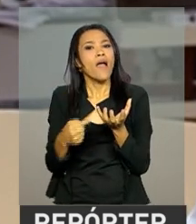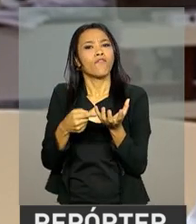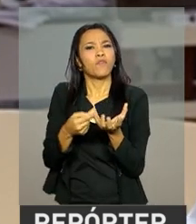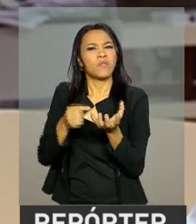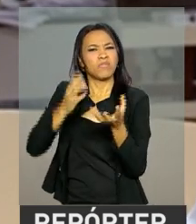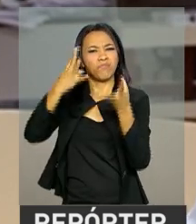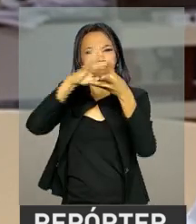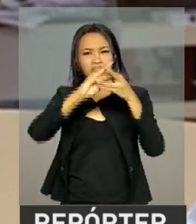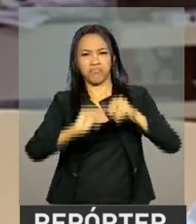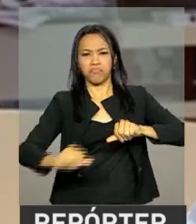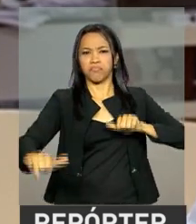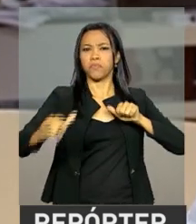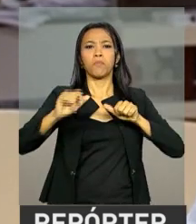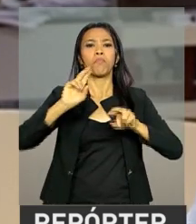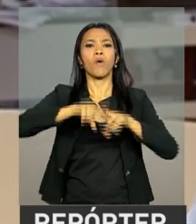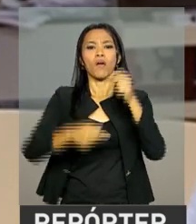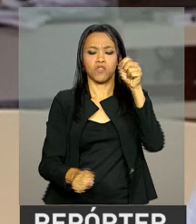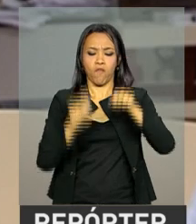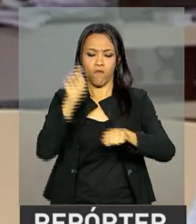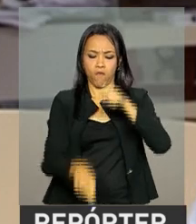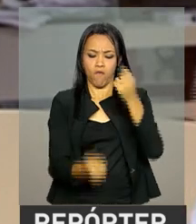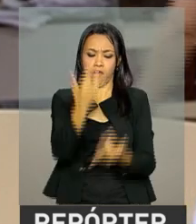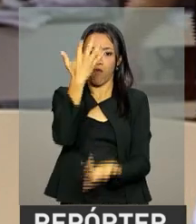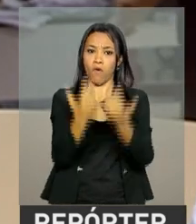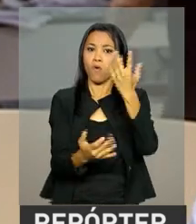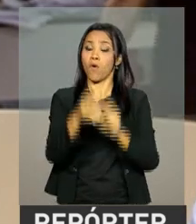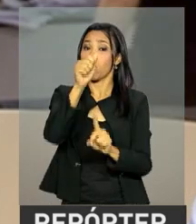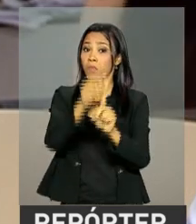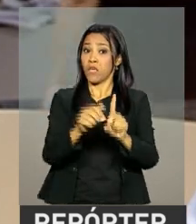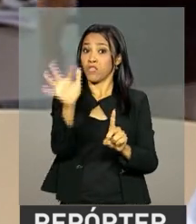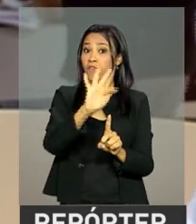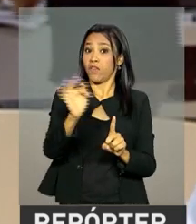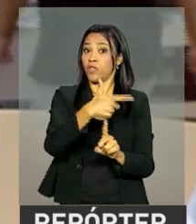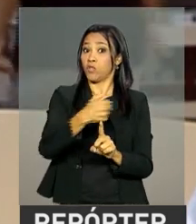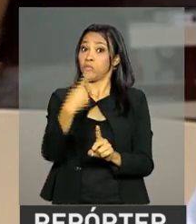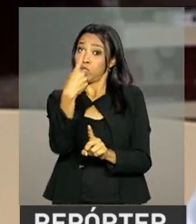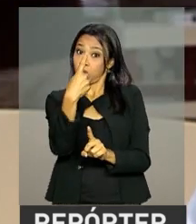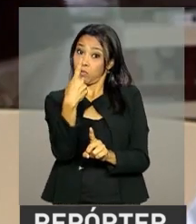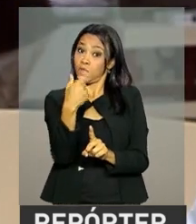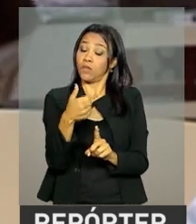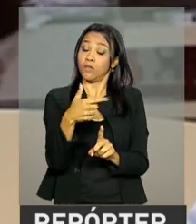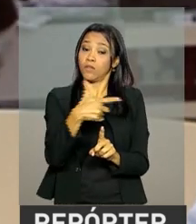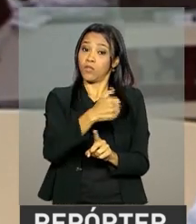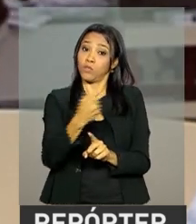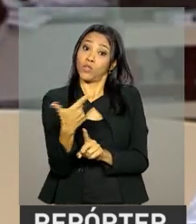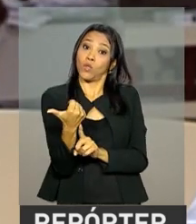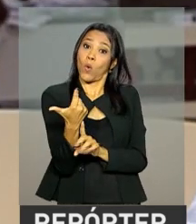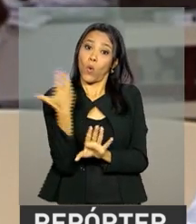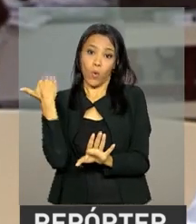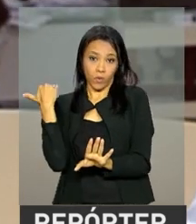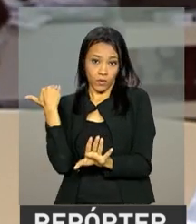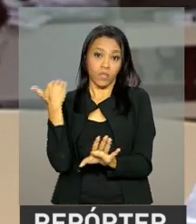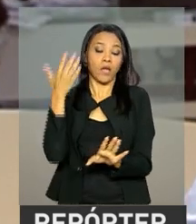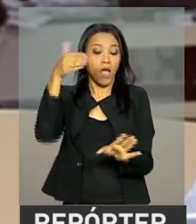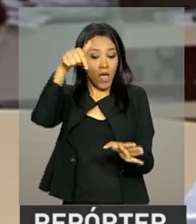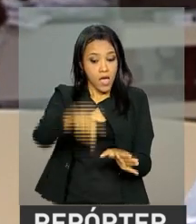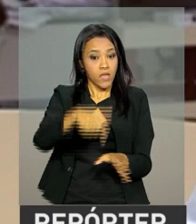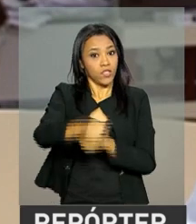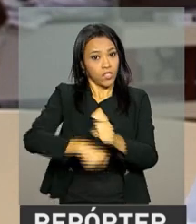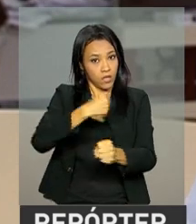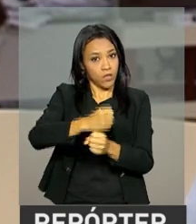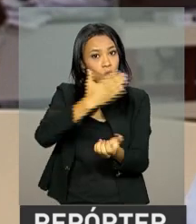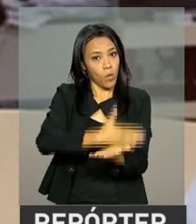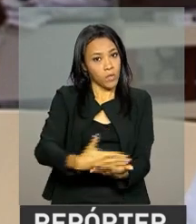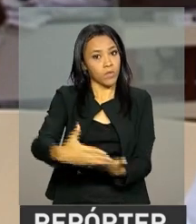destruída por um incêndio em fevereiro de 12 a reconstrução começou no início de janeiro deste ano os